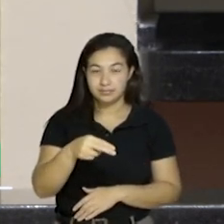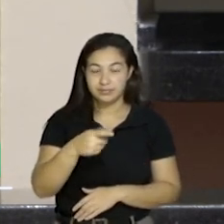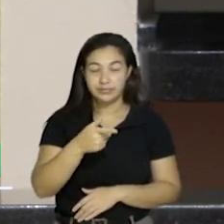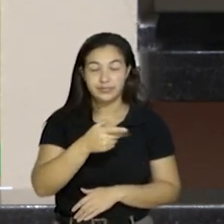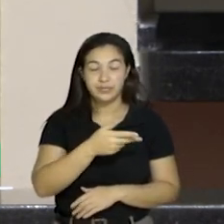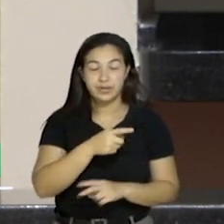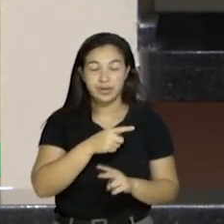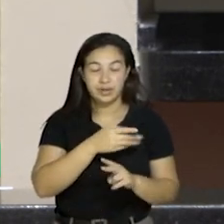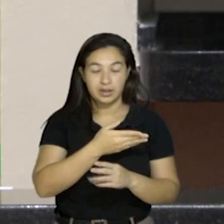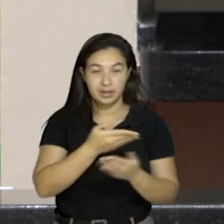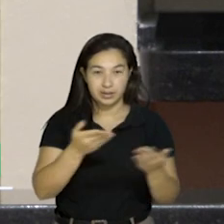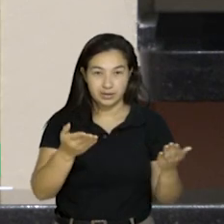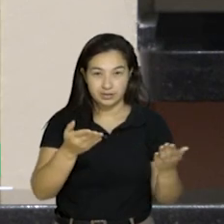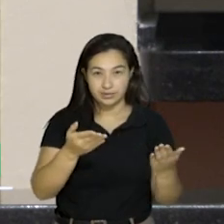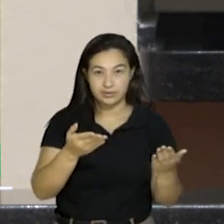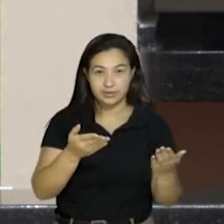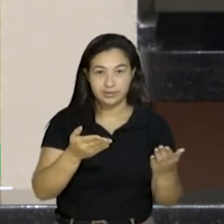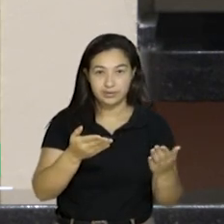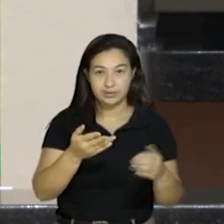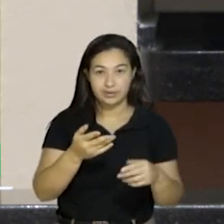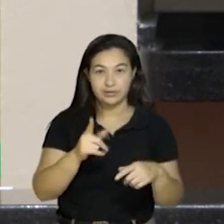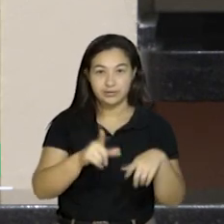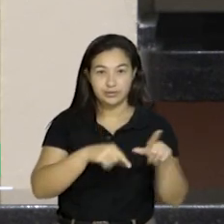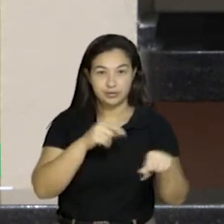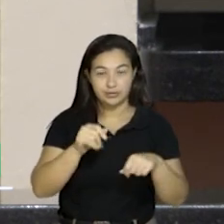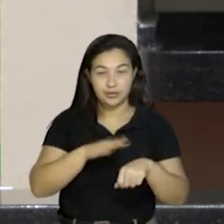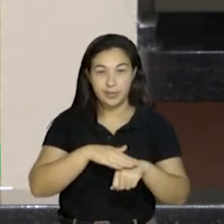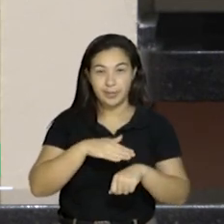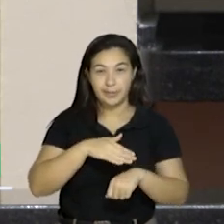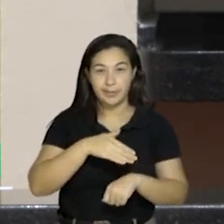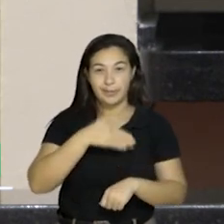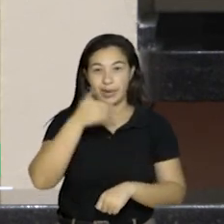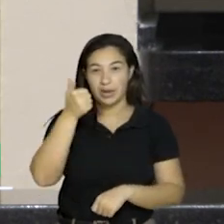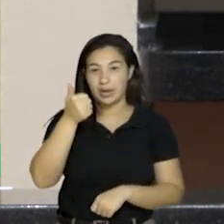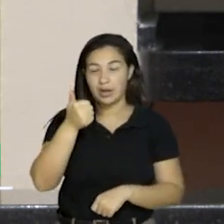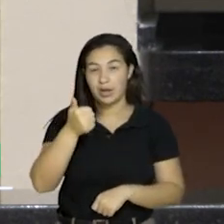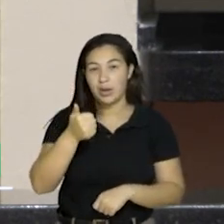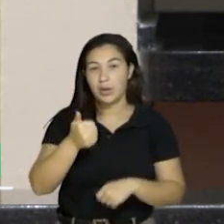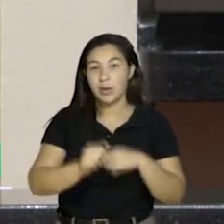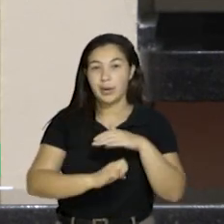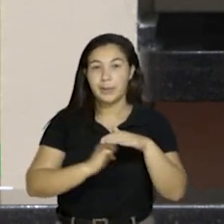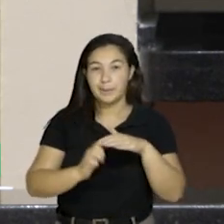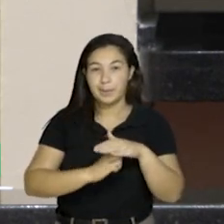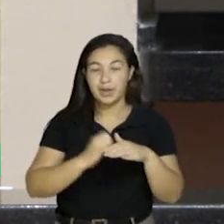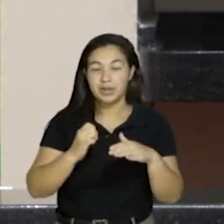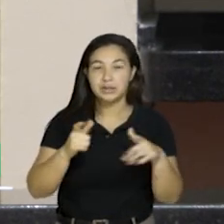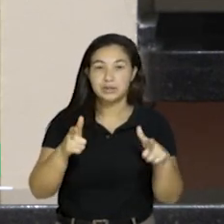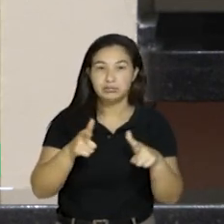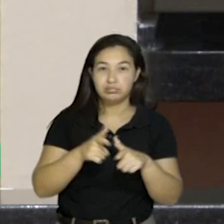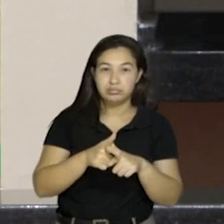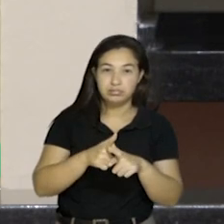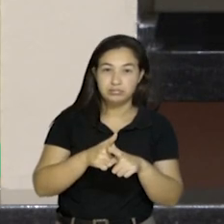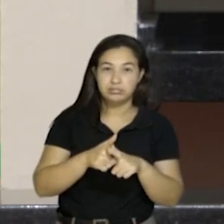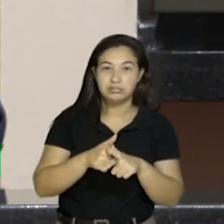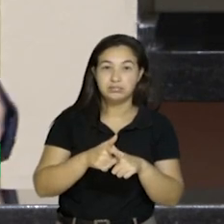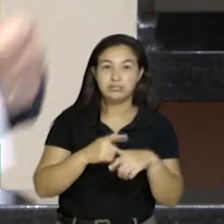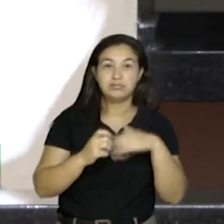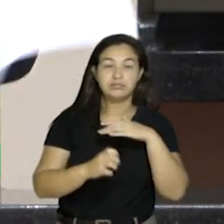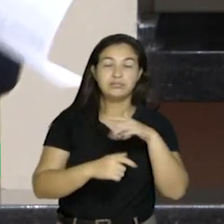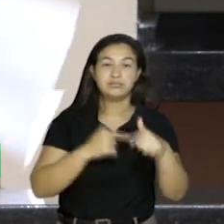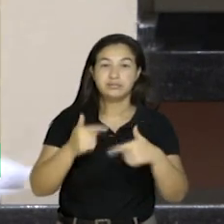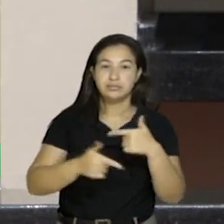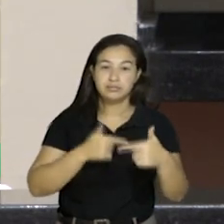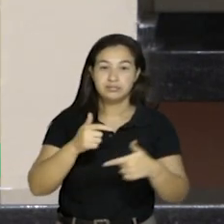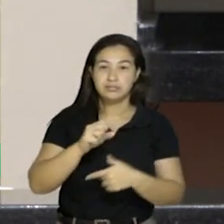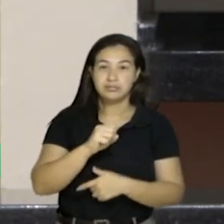Marques Mendes por ter sido eleito uma das melhores empresas de pequeno porte para trabalhar em